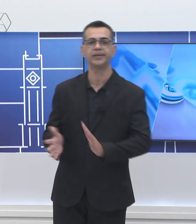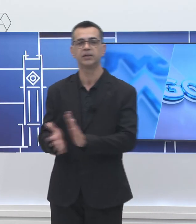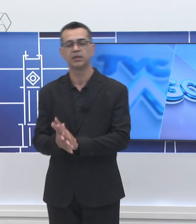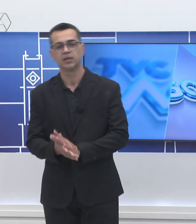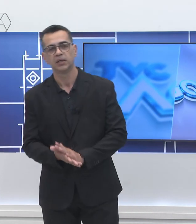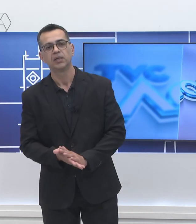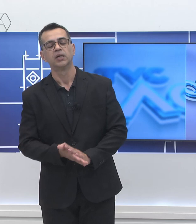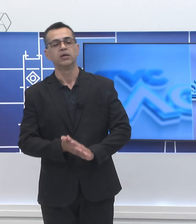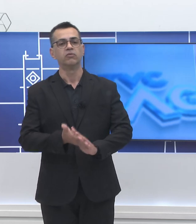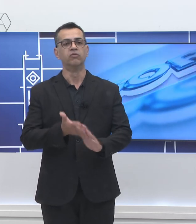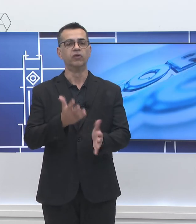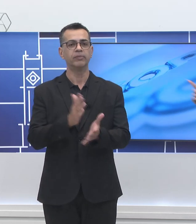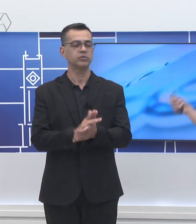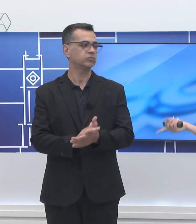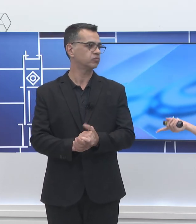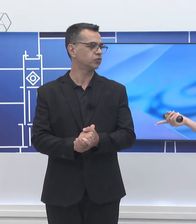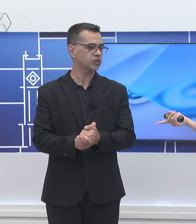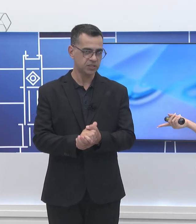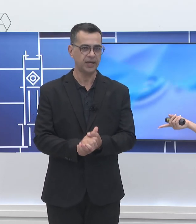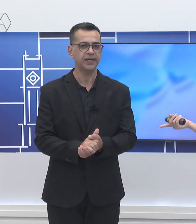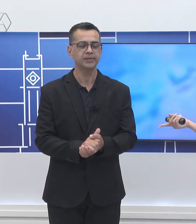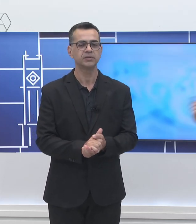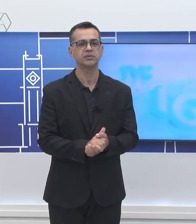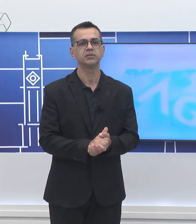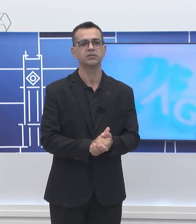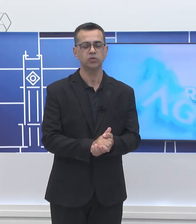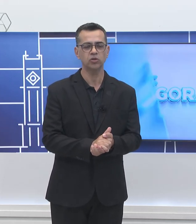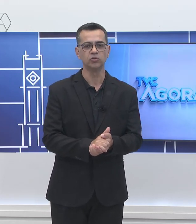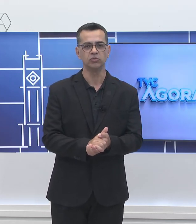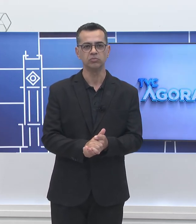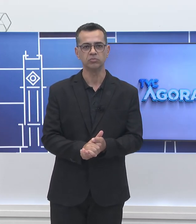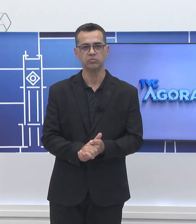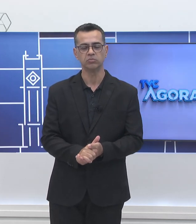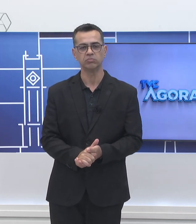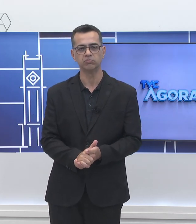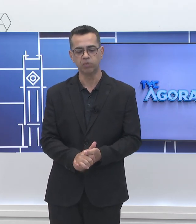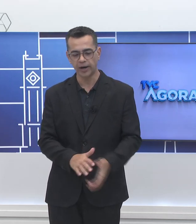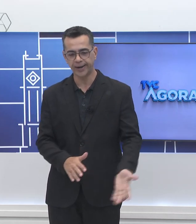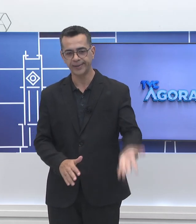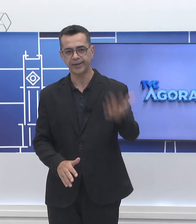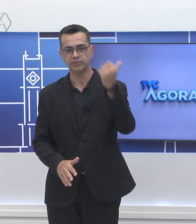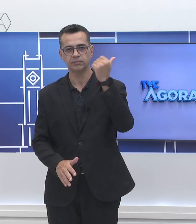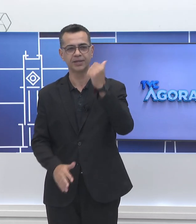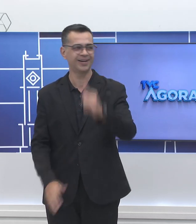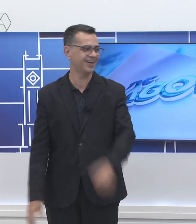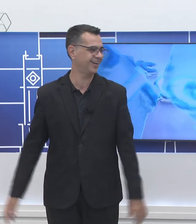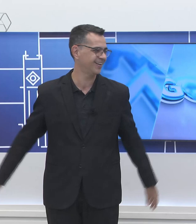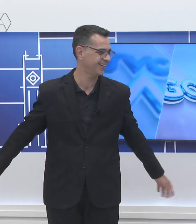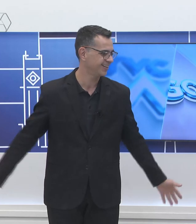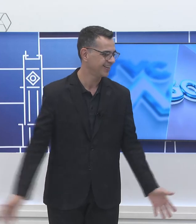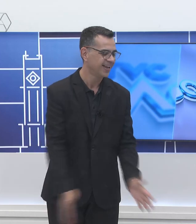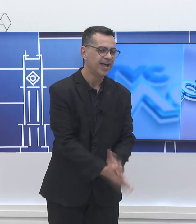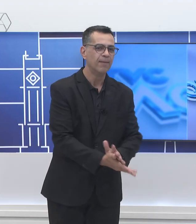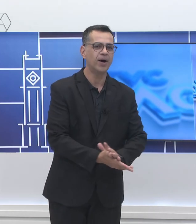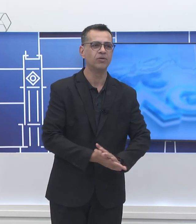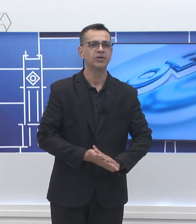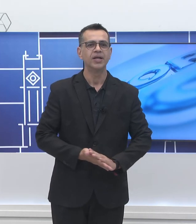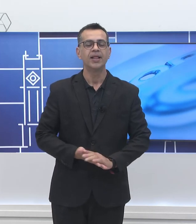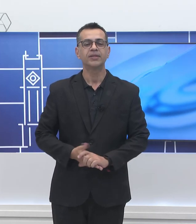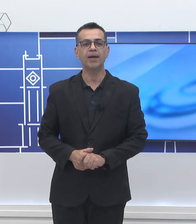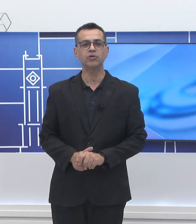Mari? Olha, você? Você. Eu também? Todo mundo. Todo mundo fazer aula de natação?